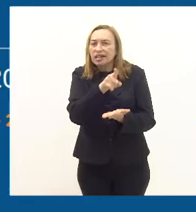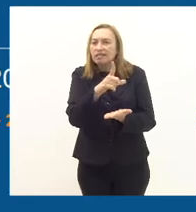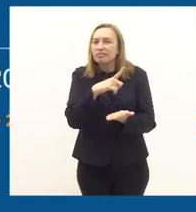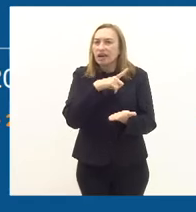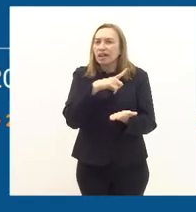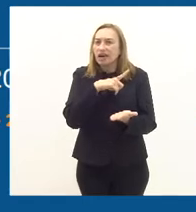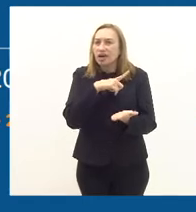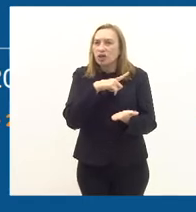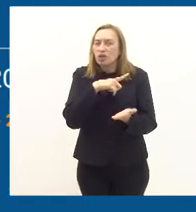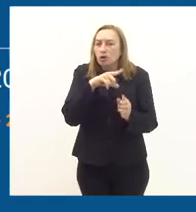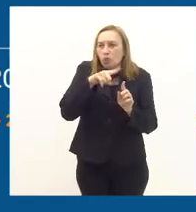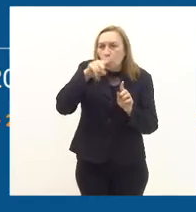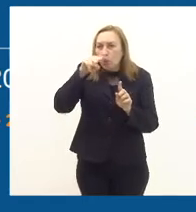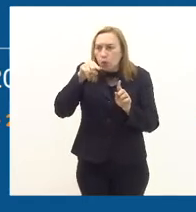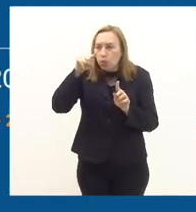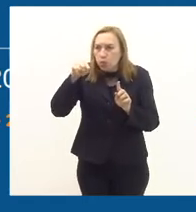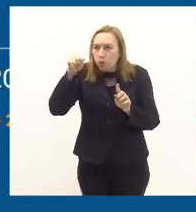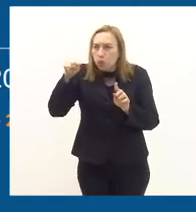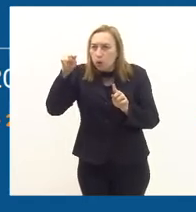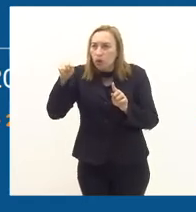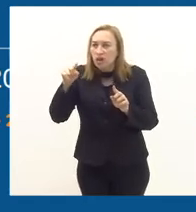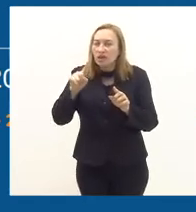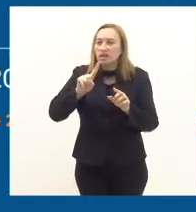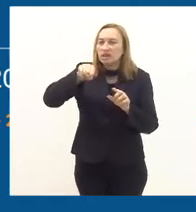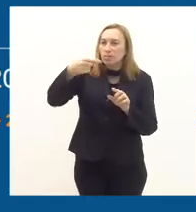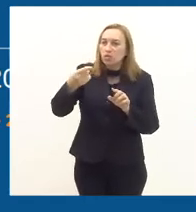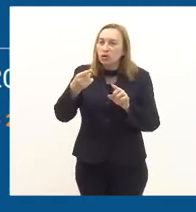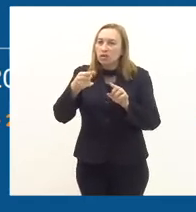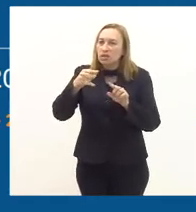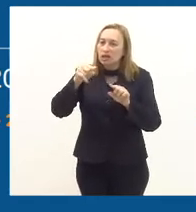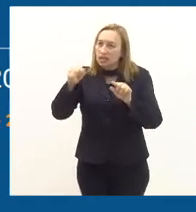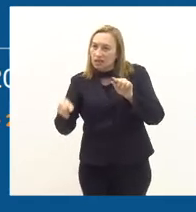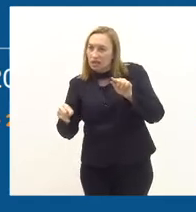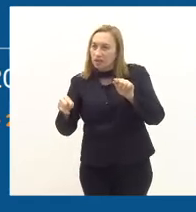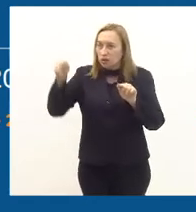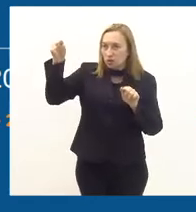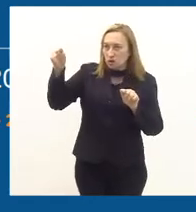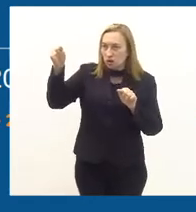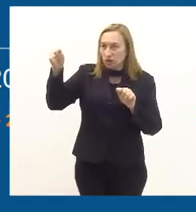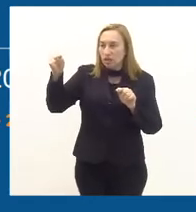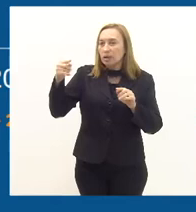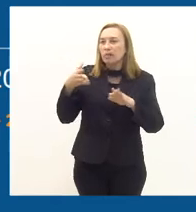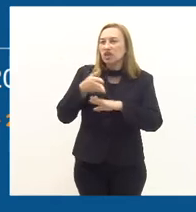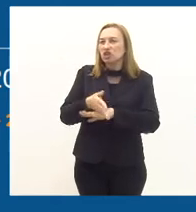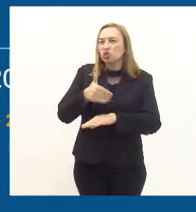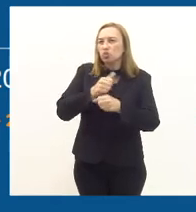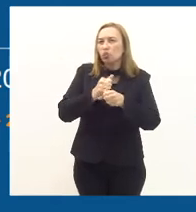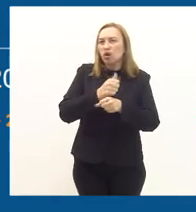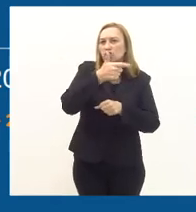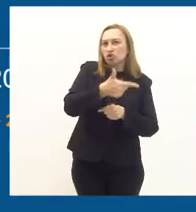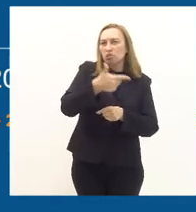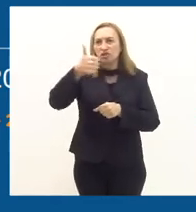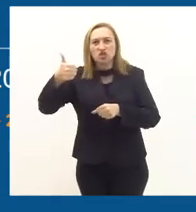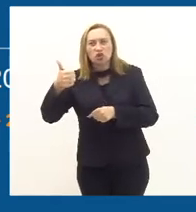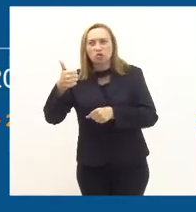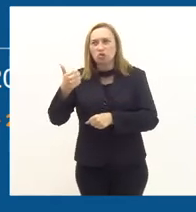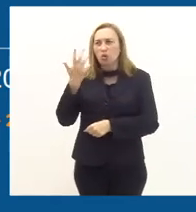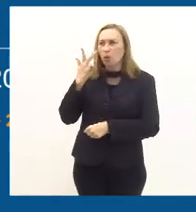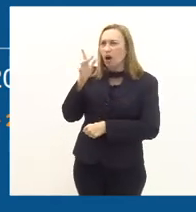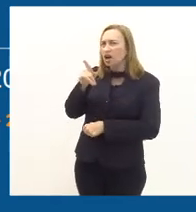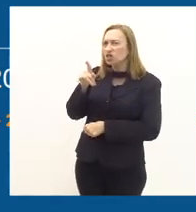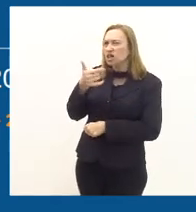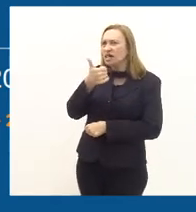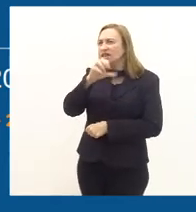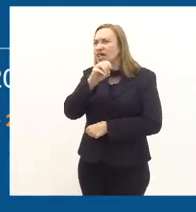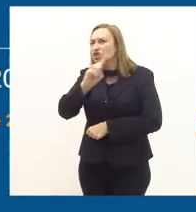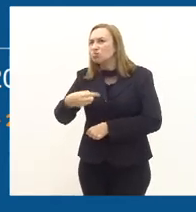tem uma elevação, né, depois ele tem um decréscimo, mas ele chega ali, no ano de 2021, se eu não me engano, a 10